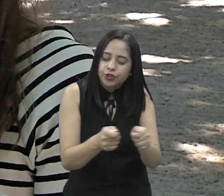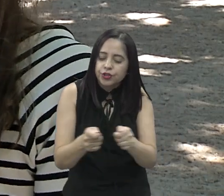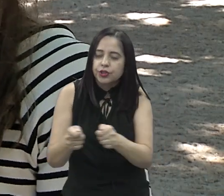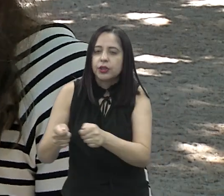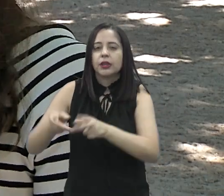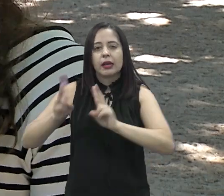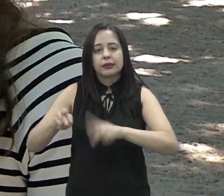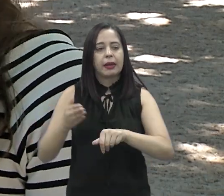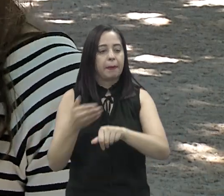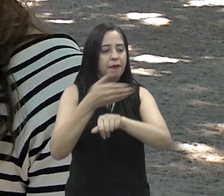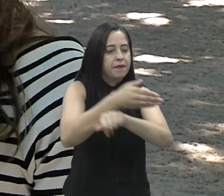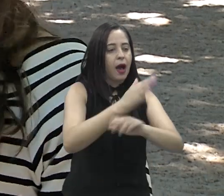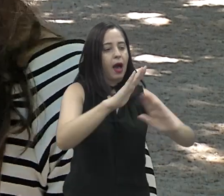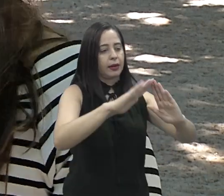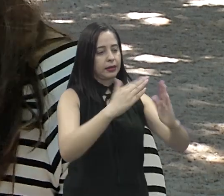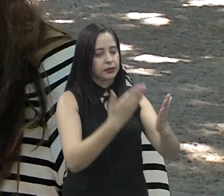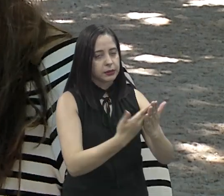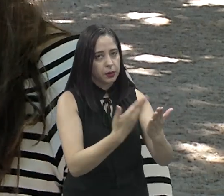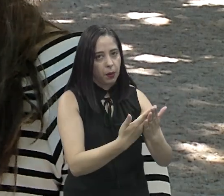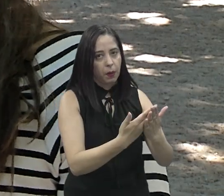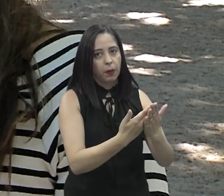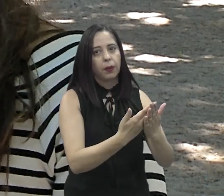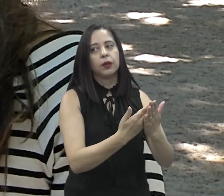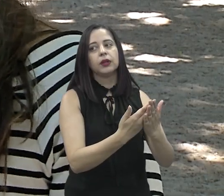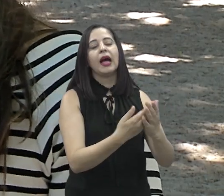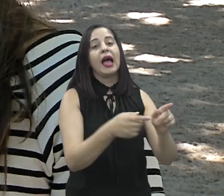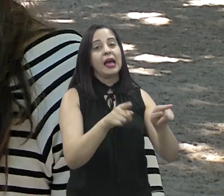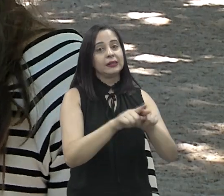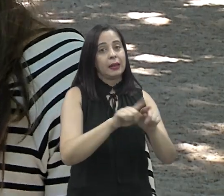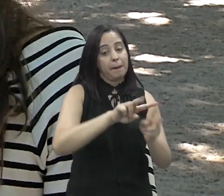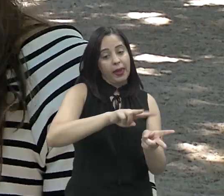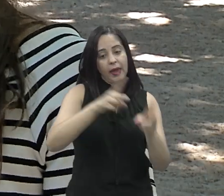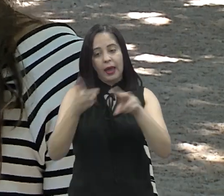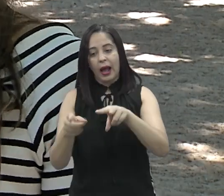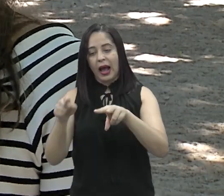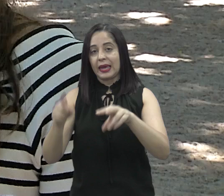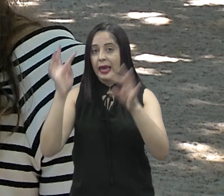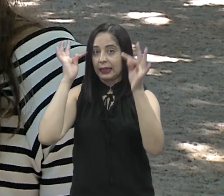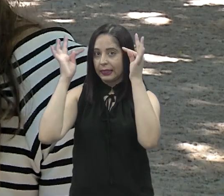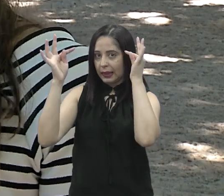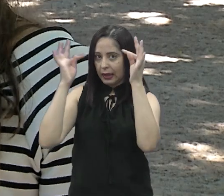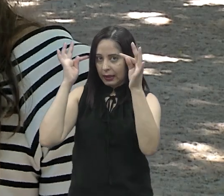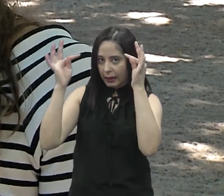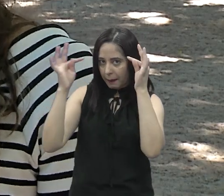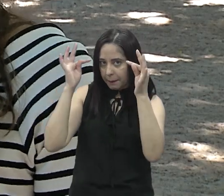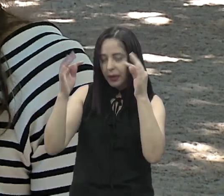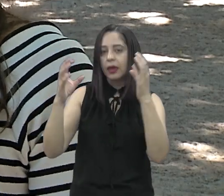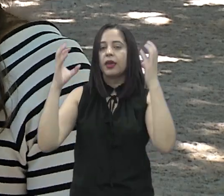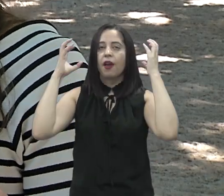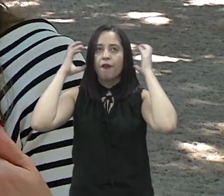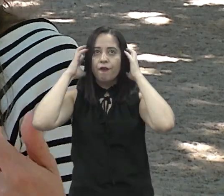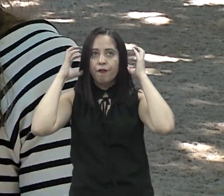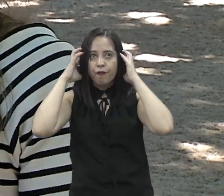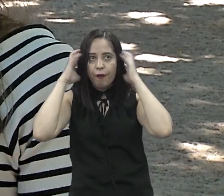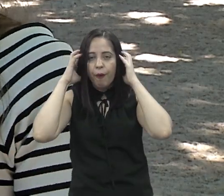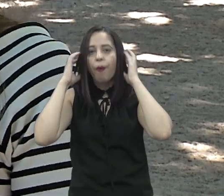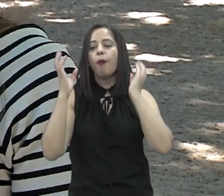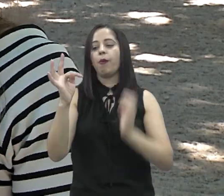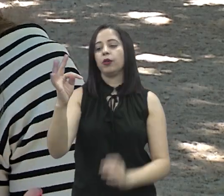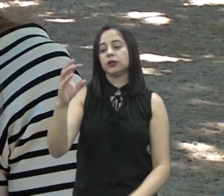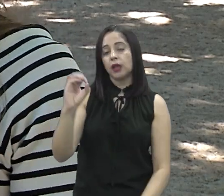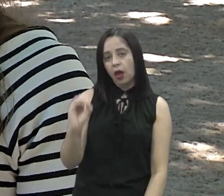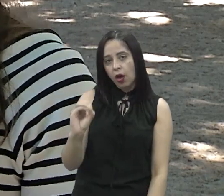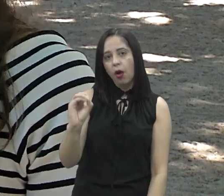de terapias, né? Ele vai à escola, mas aí ele tem as terapias também, né? Então tem que fazer